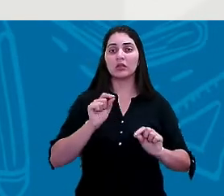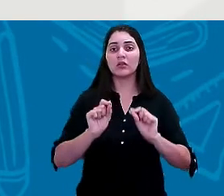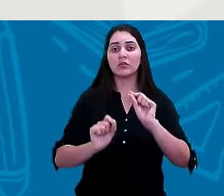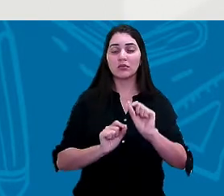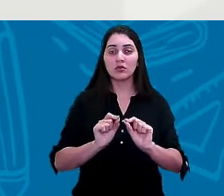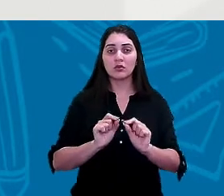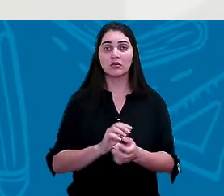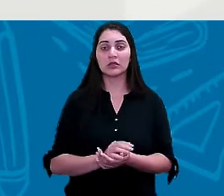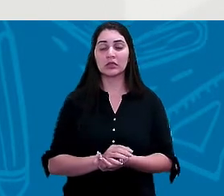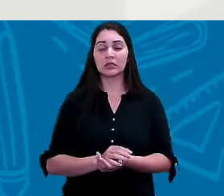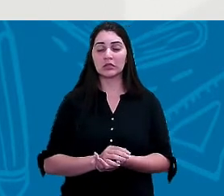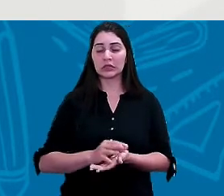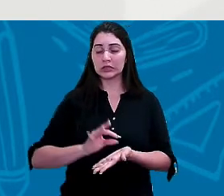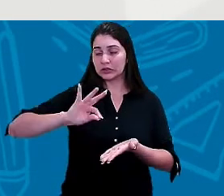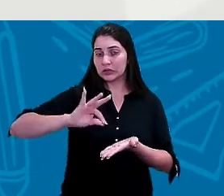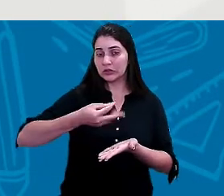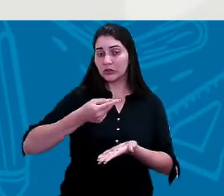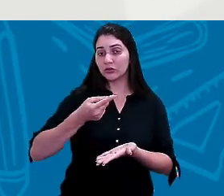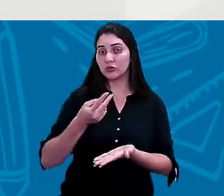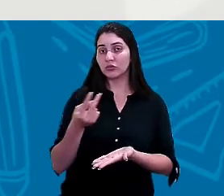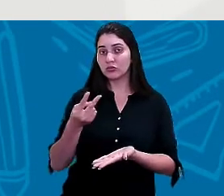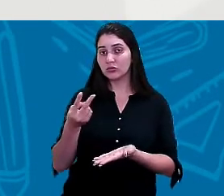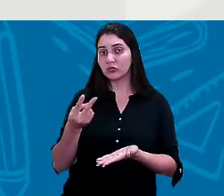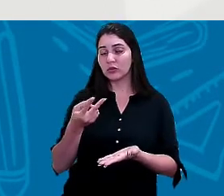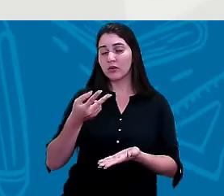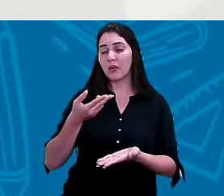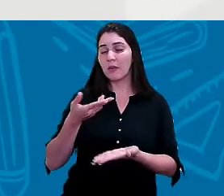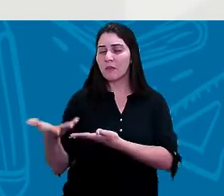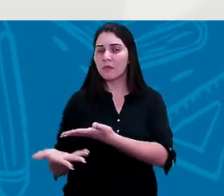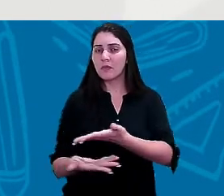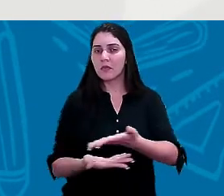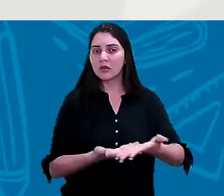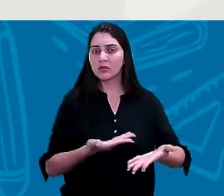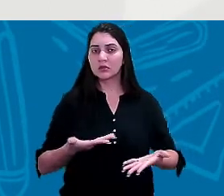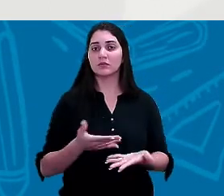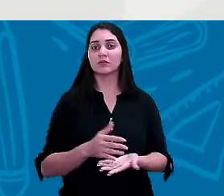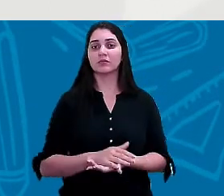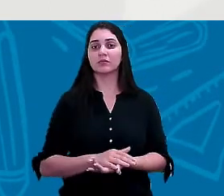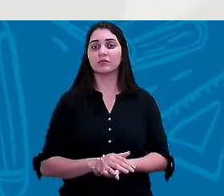havia um registro que elas estavam compartilhando, né, participando de todo,